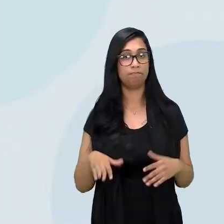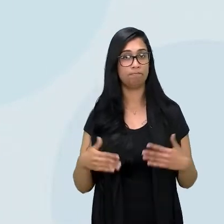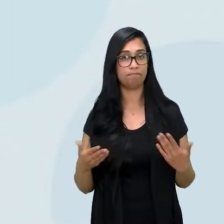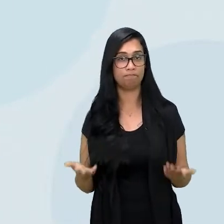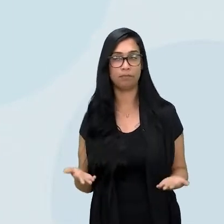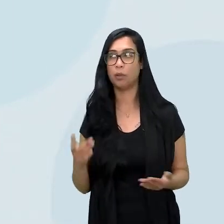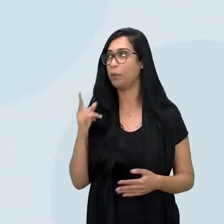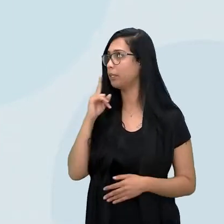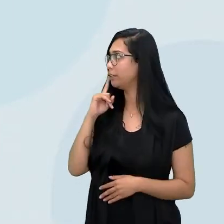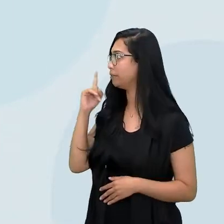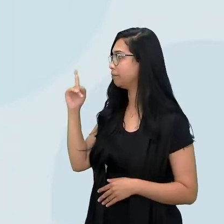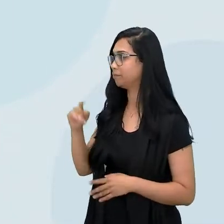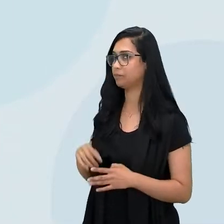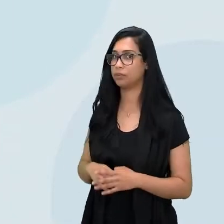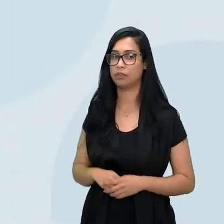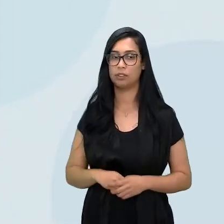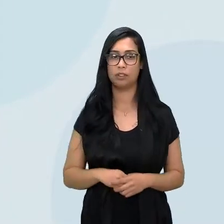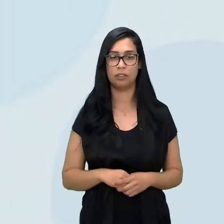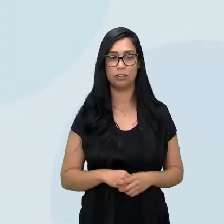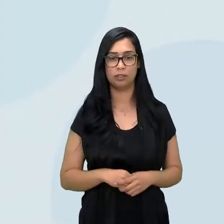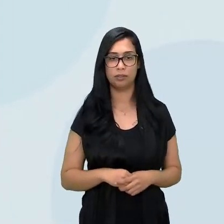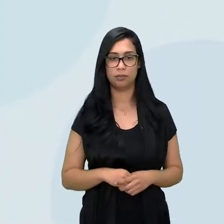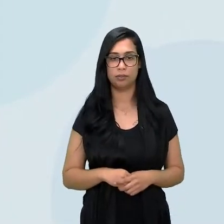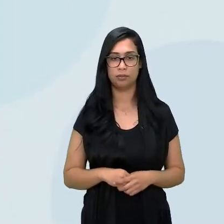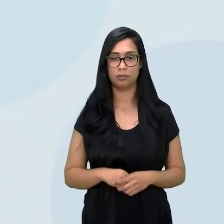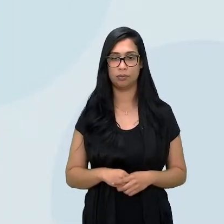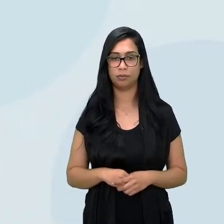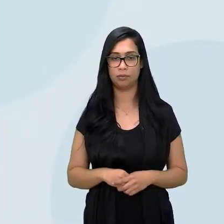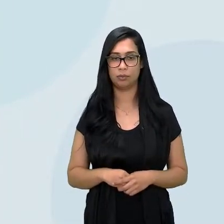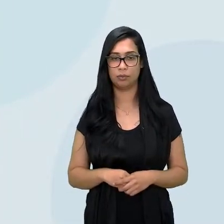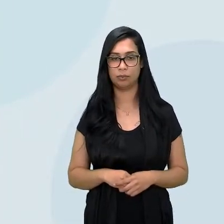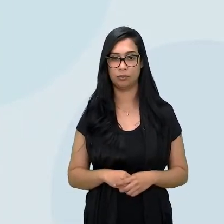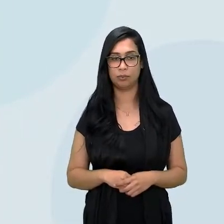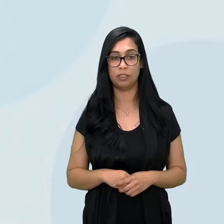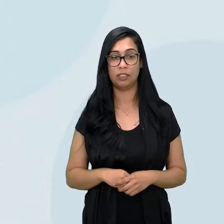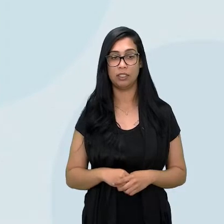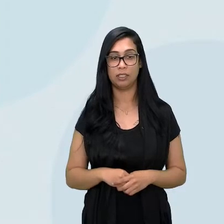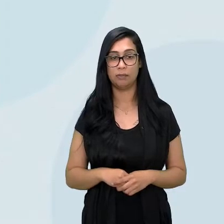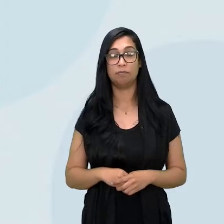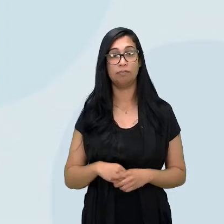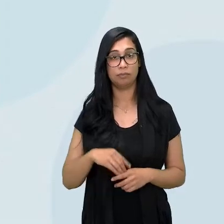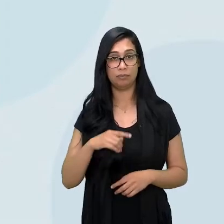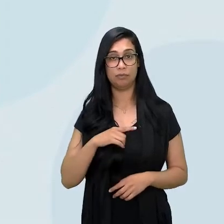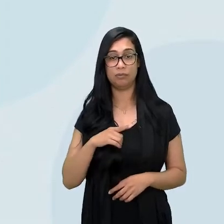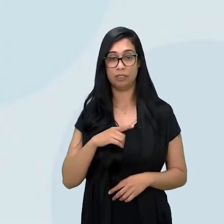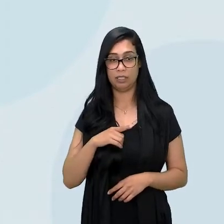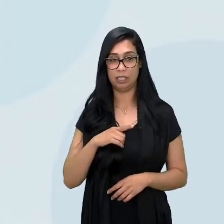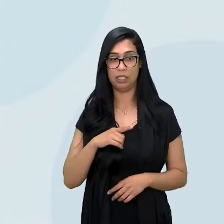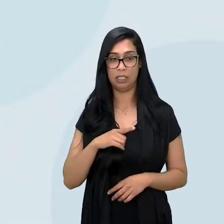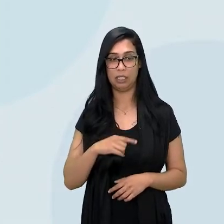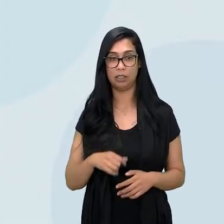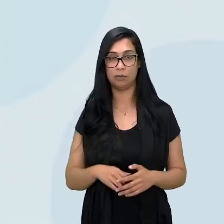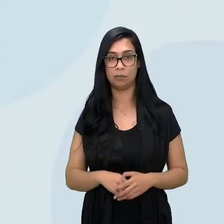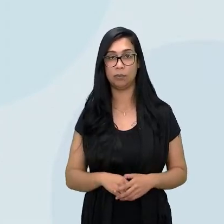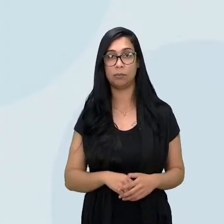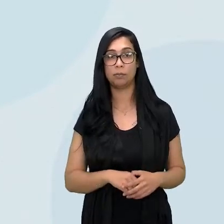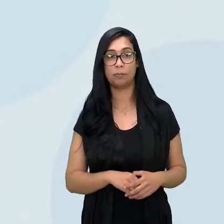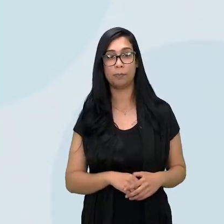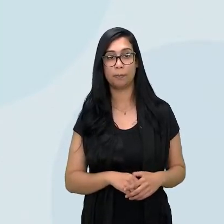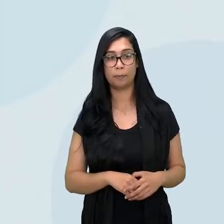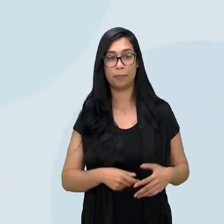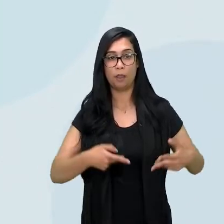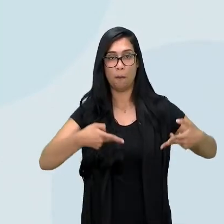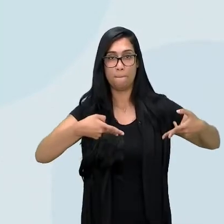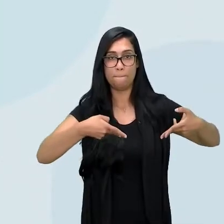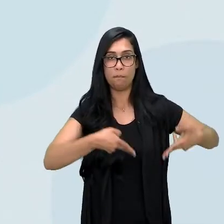lâmpada. Ó, então nós estamos trocando a lâmpada. O que nós temos aqui é um gerador ou uma bateria de 12 volts, né? E de